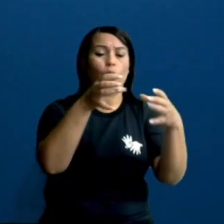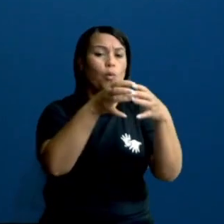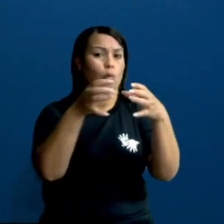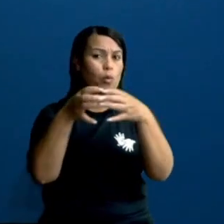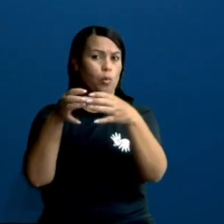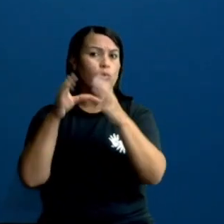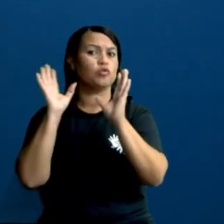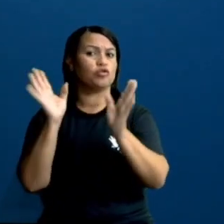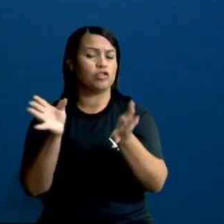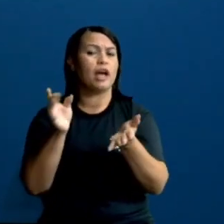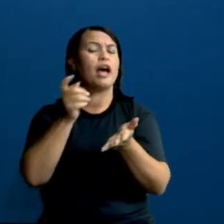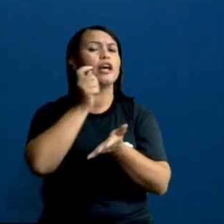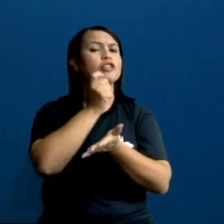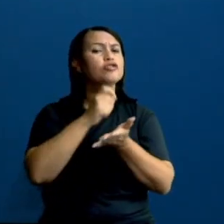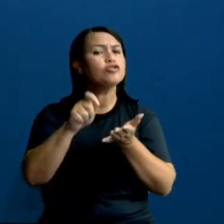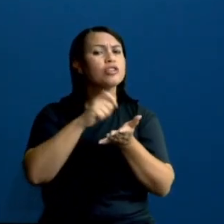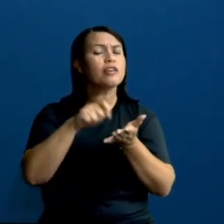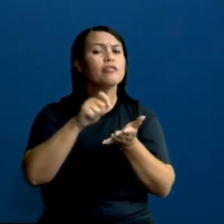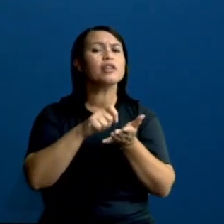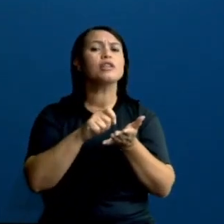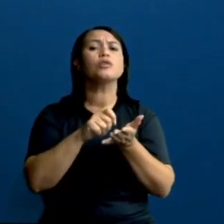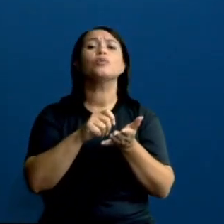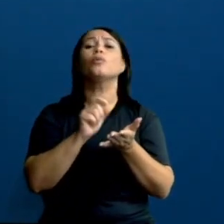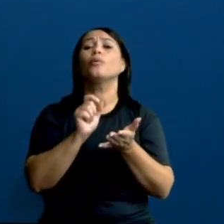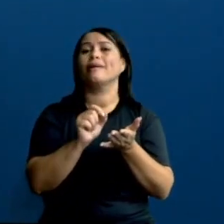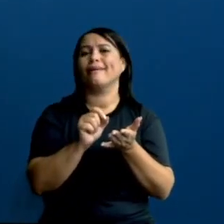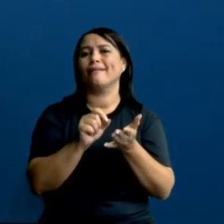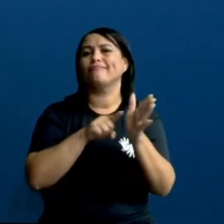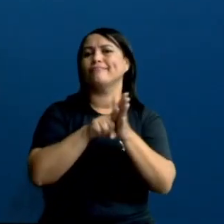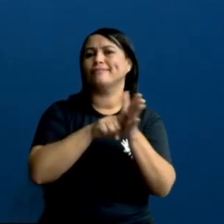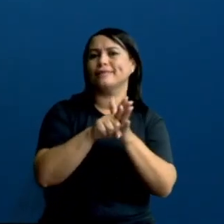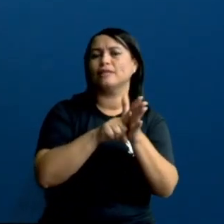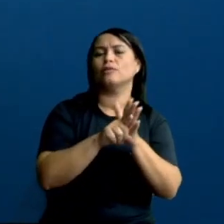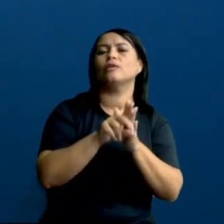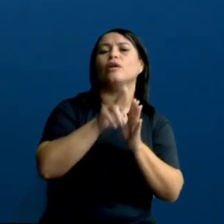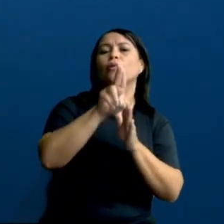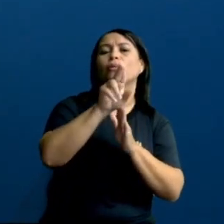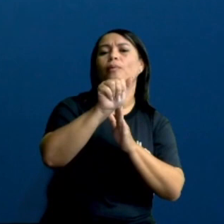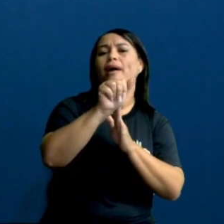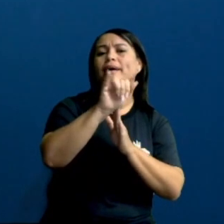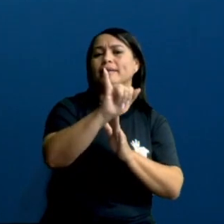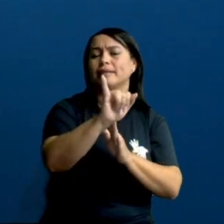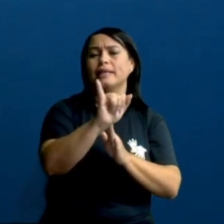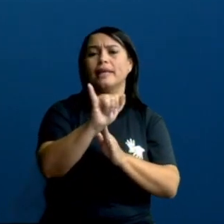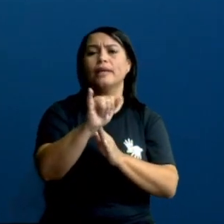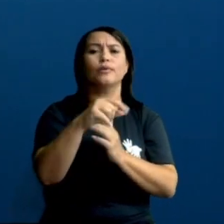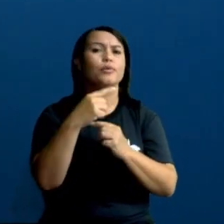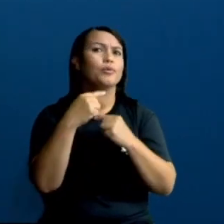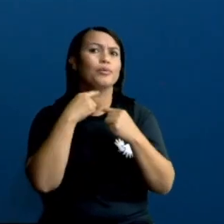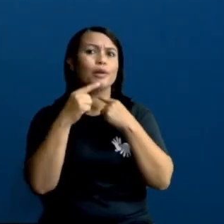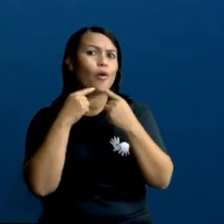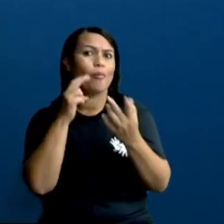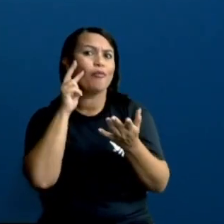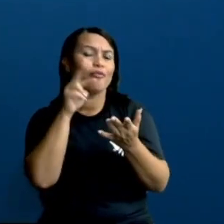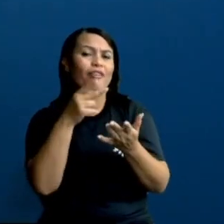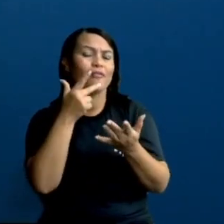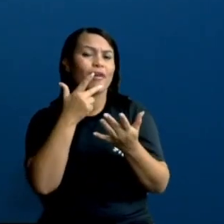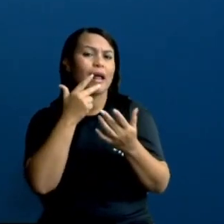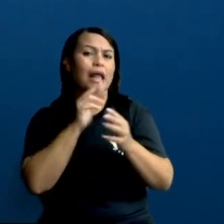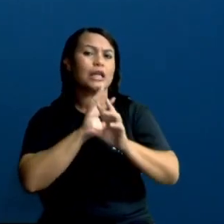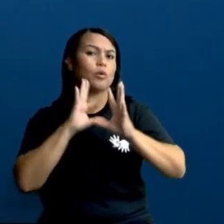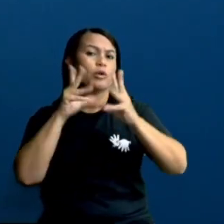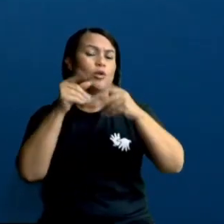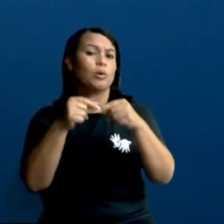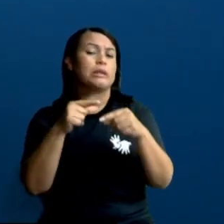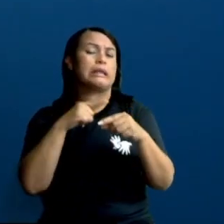constelações registradas, certo? Segundo a UAI. Não dá para a gente ver e falar sobre todas, porque são